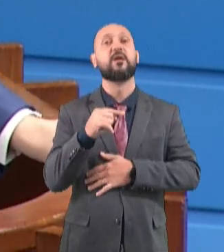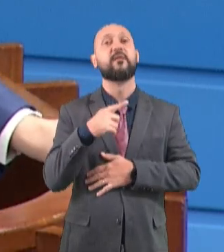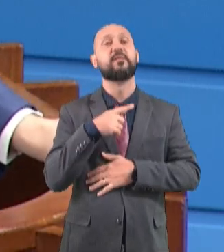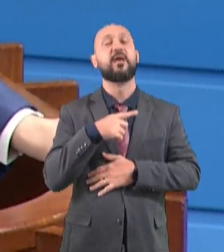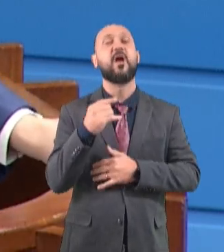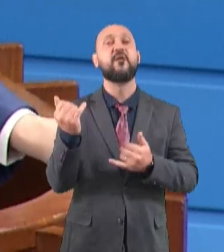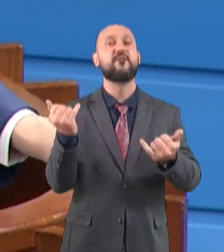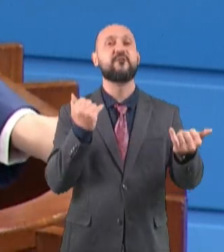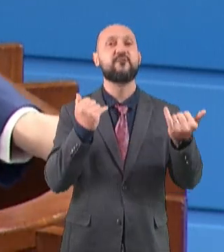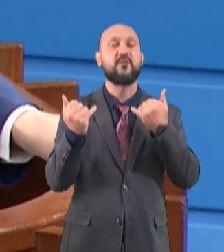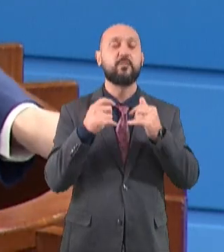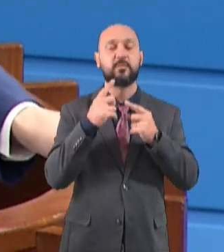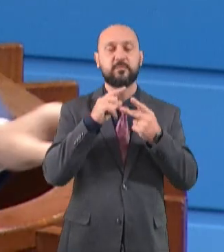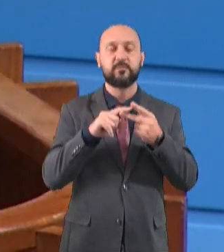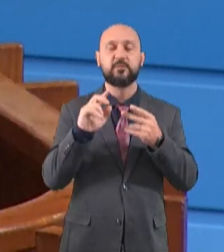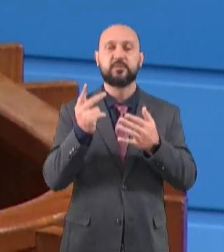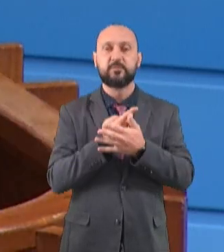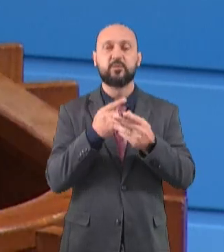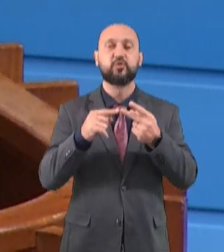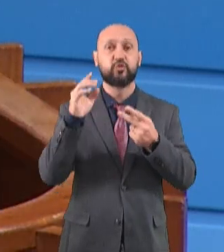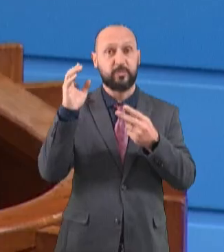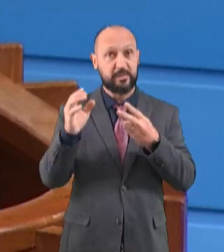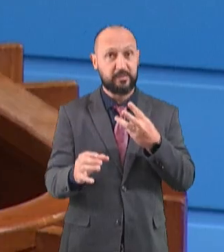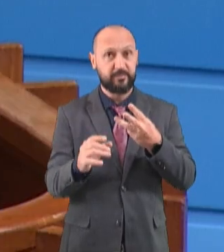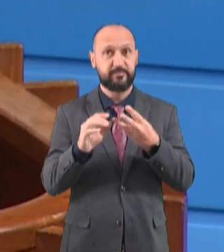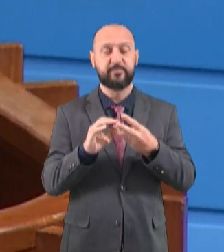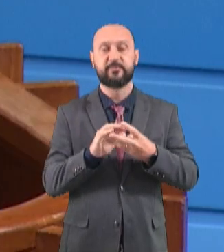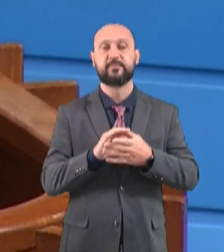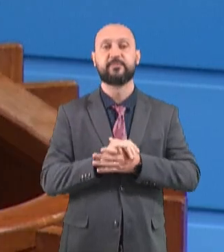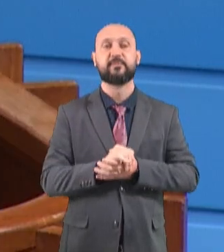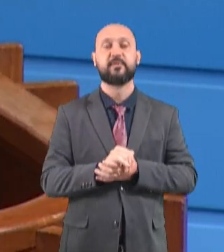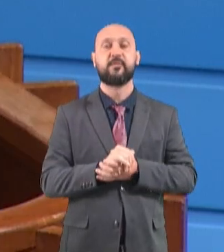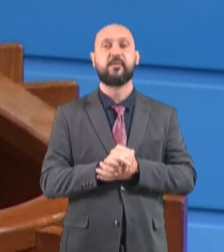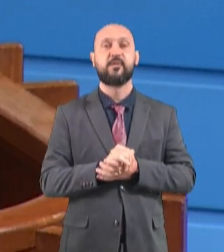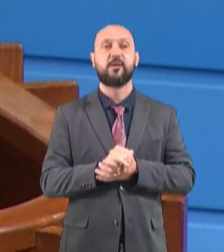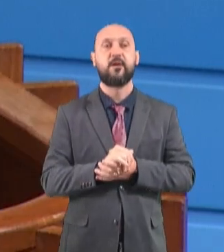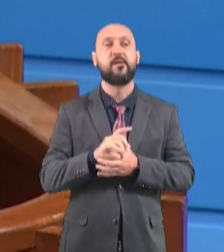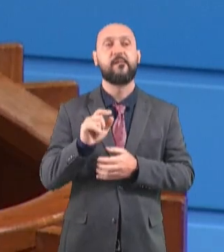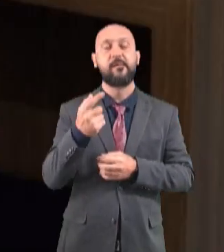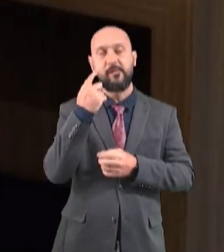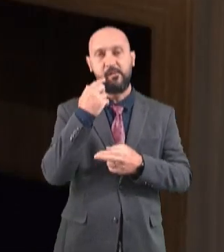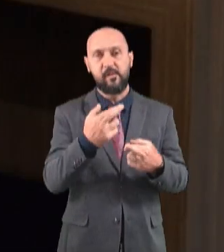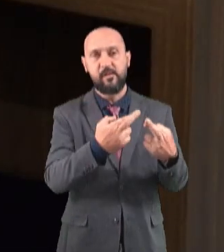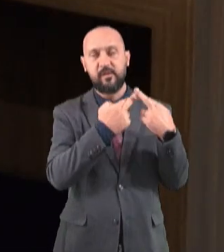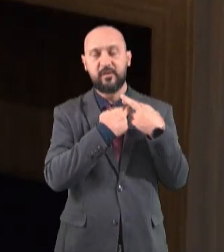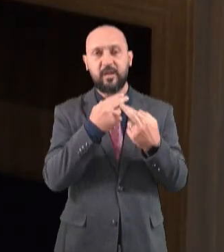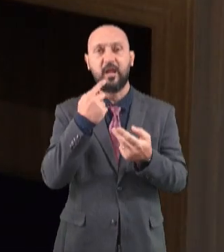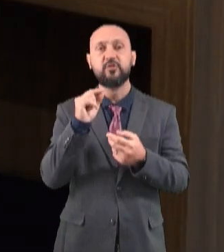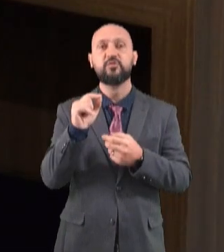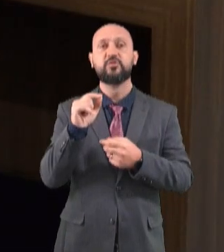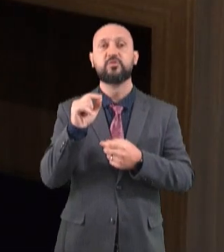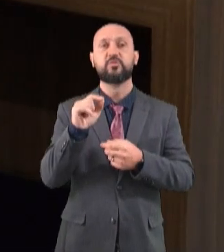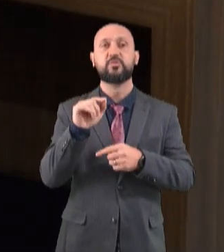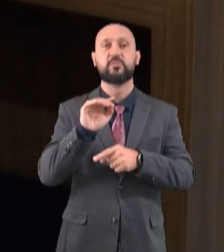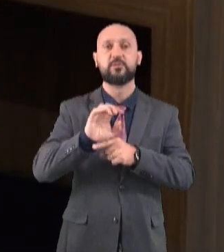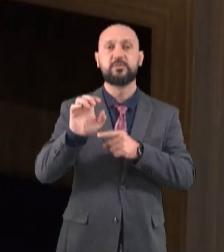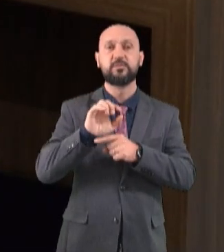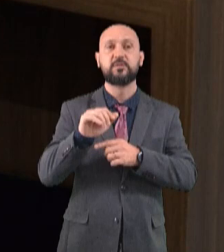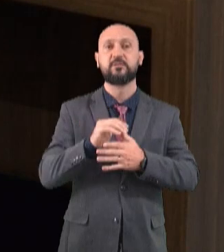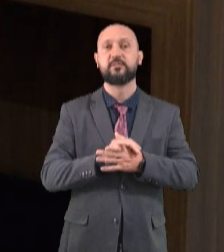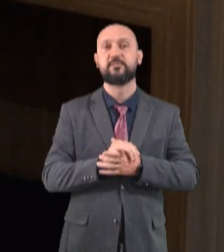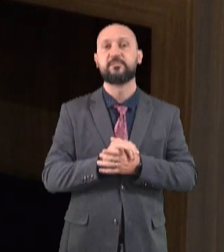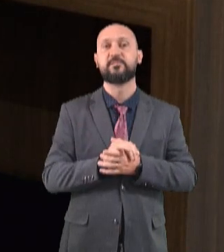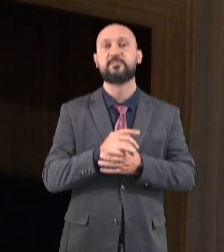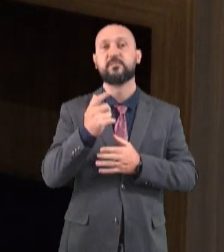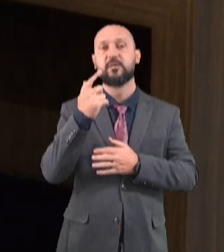ter informações sobre pedalada, sobre crime, sobre a realidade fiscal do Estado, tudo